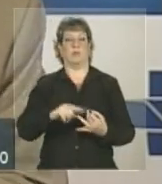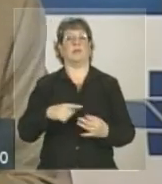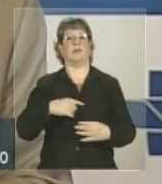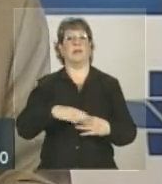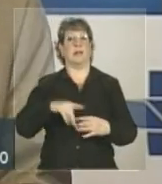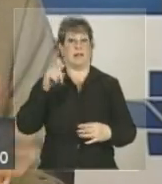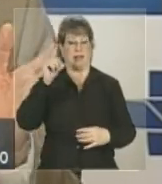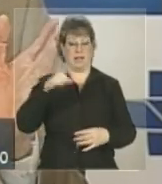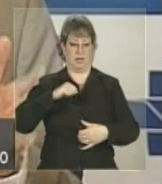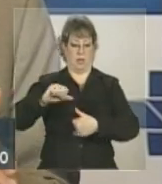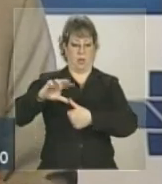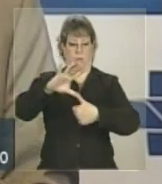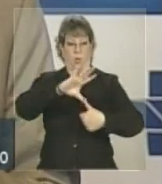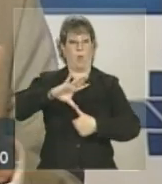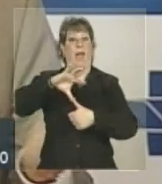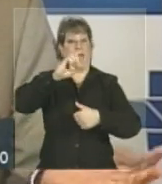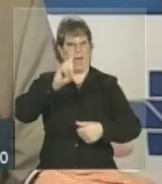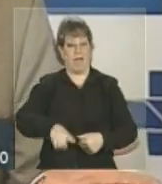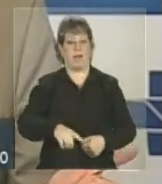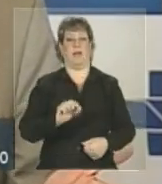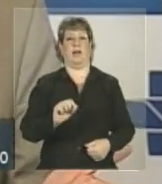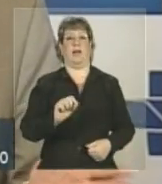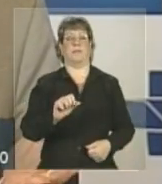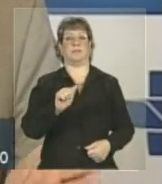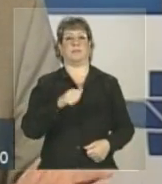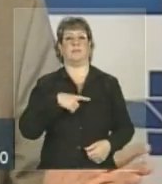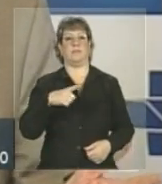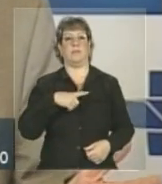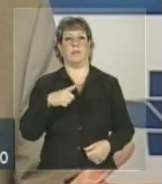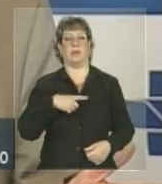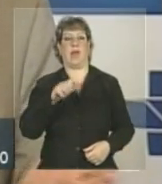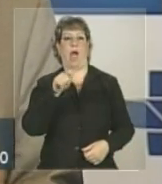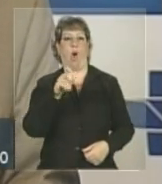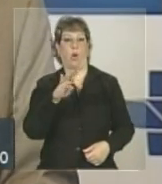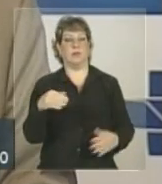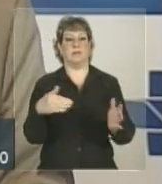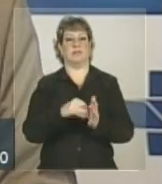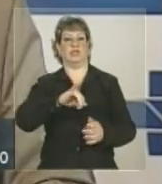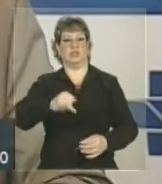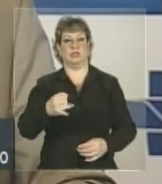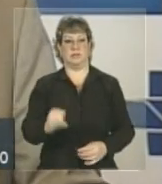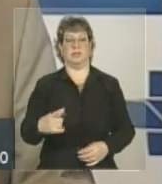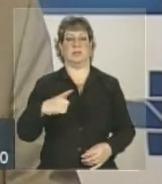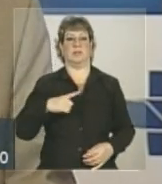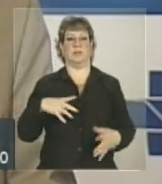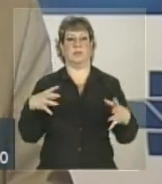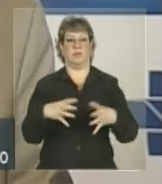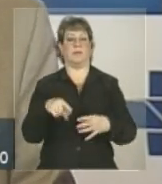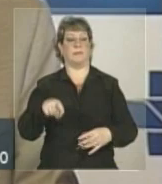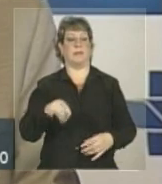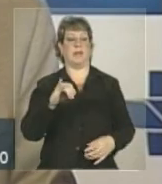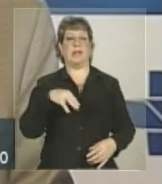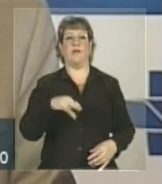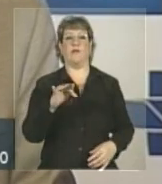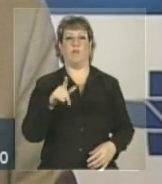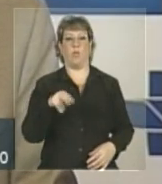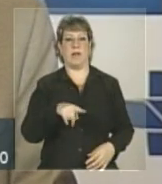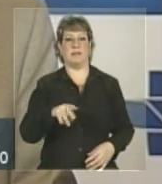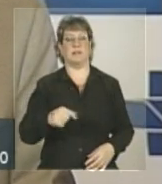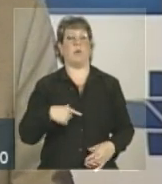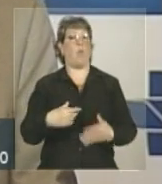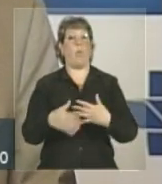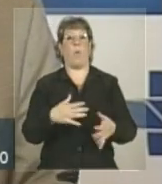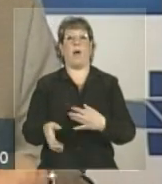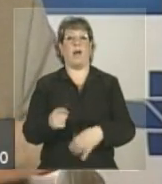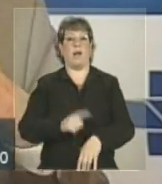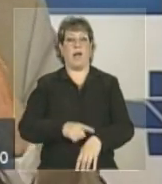entre janeiro e dezembro, correspondendo ao período do inverno, que é diferente lá e aqui, né? O vírus da influenza circula em qualquer época do